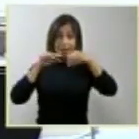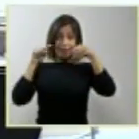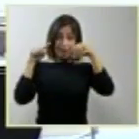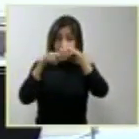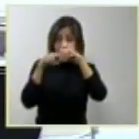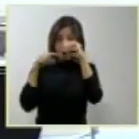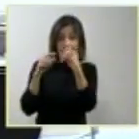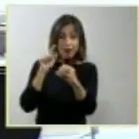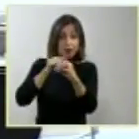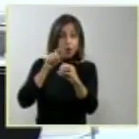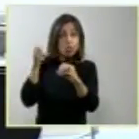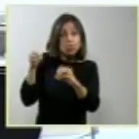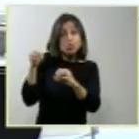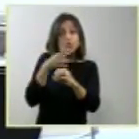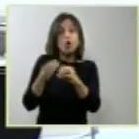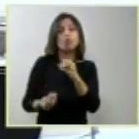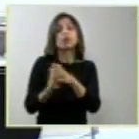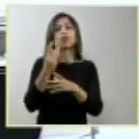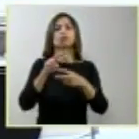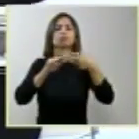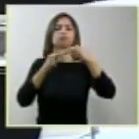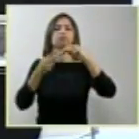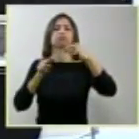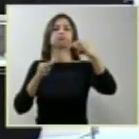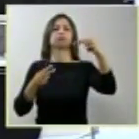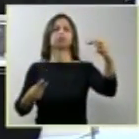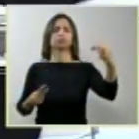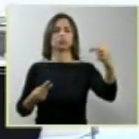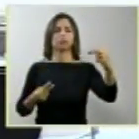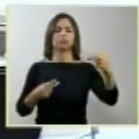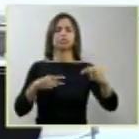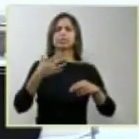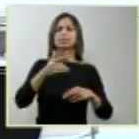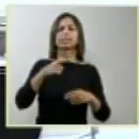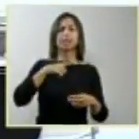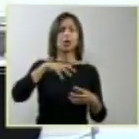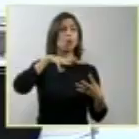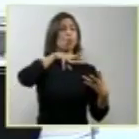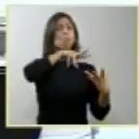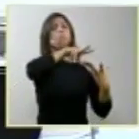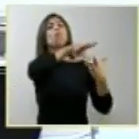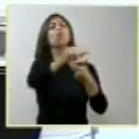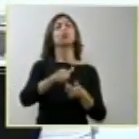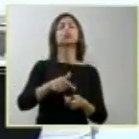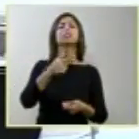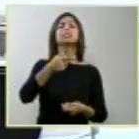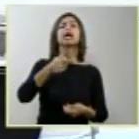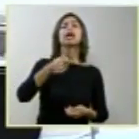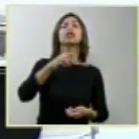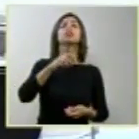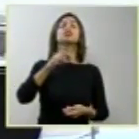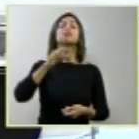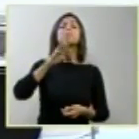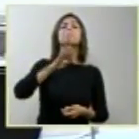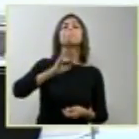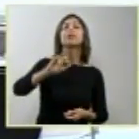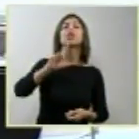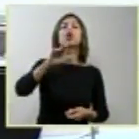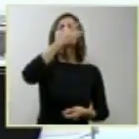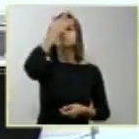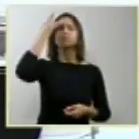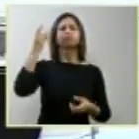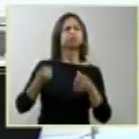humano, que todos os 7 bilhões de seres que vivem na Terra hoje, todos têm o seu DNA específico, e nunca se repetiu essa coisa